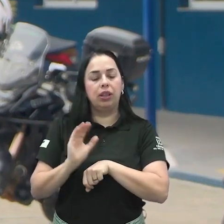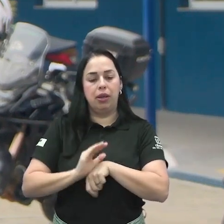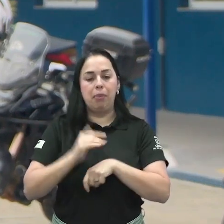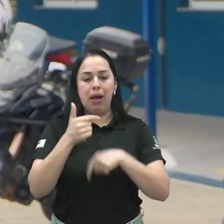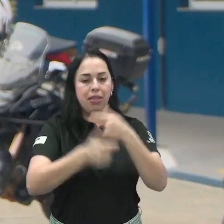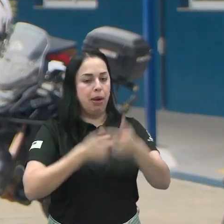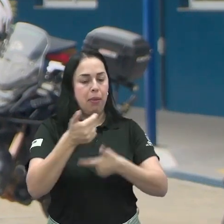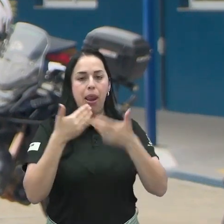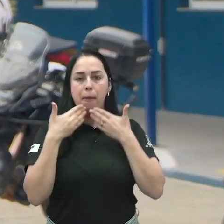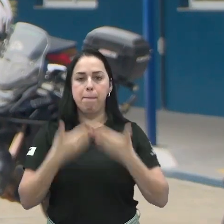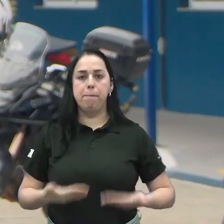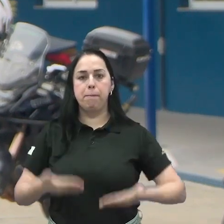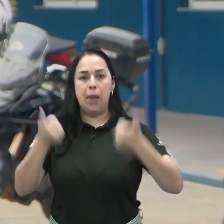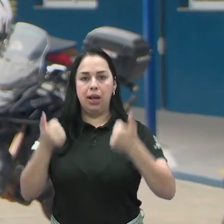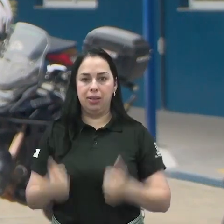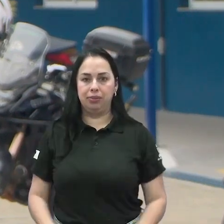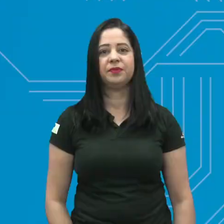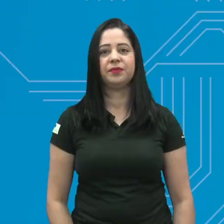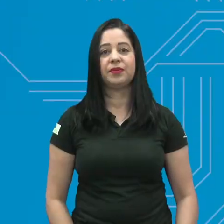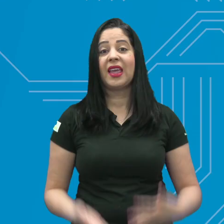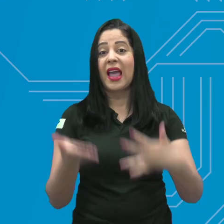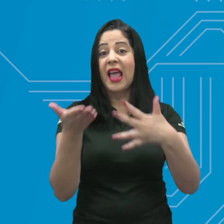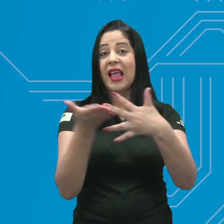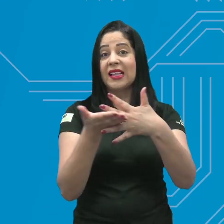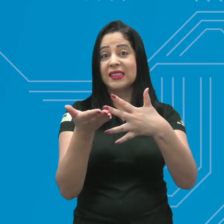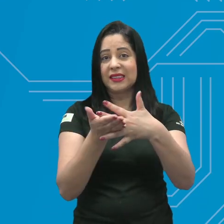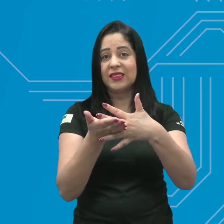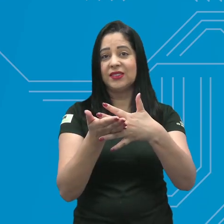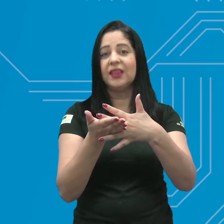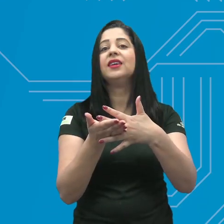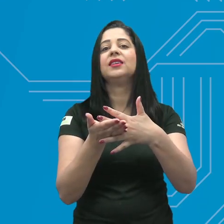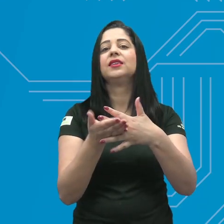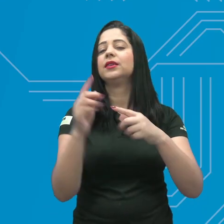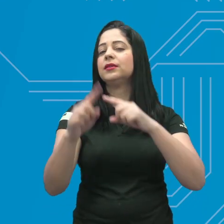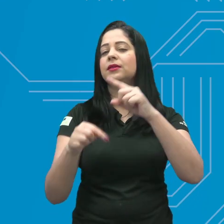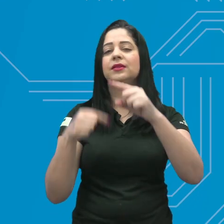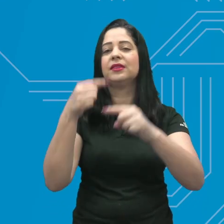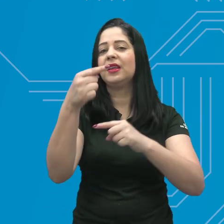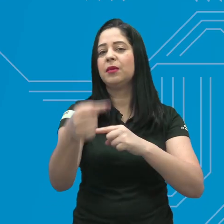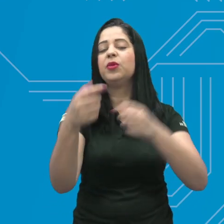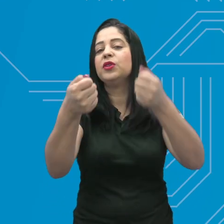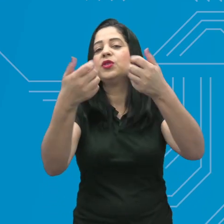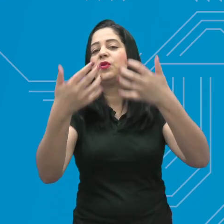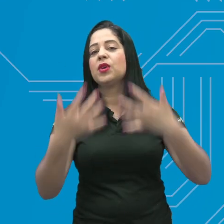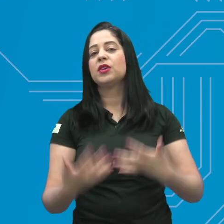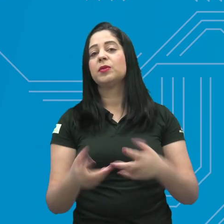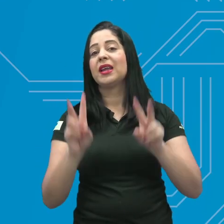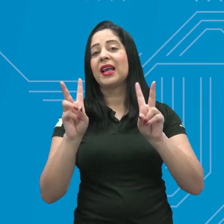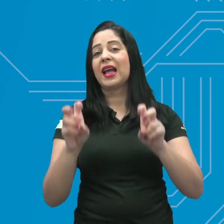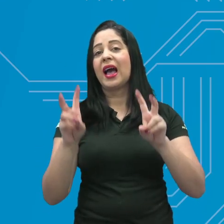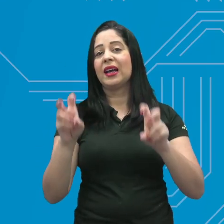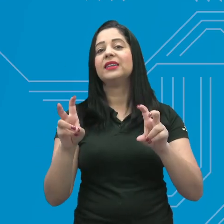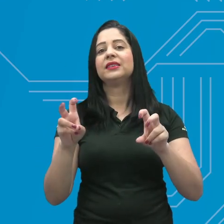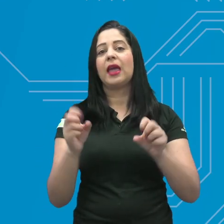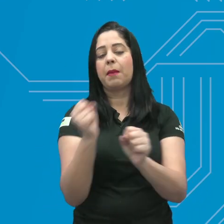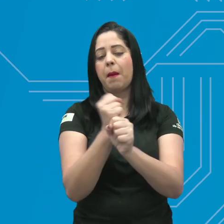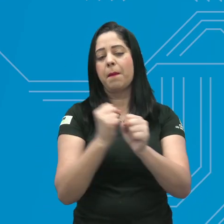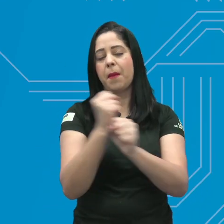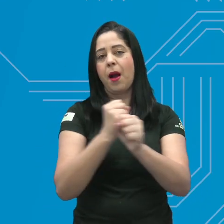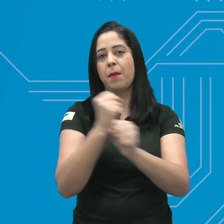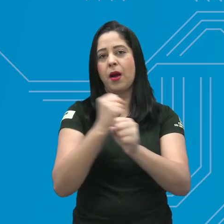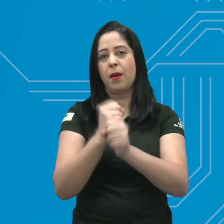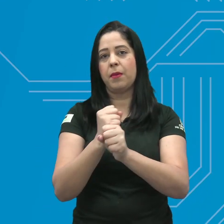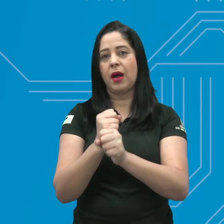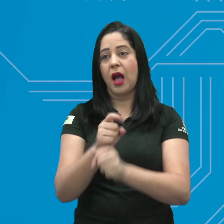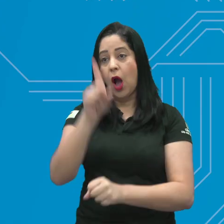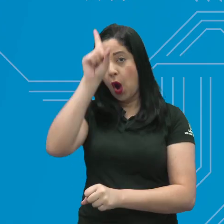um serviço cada vez melhor aqui para a nossa população. Vamos para o nosso primeiro intervalo? No próximo bloco falamos sobre as obras de ampliação